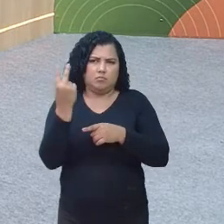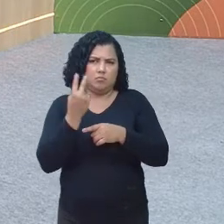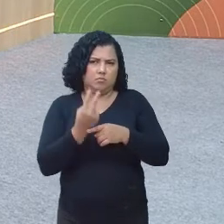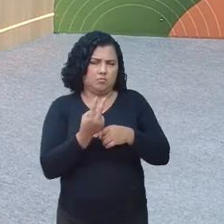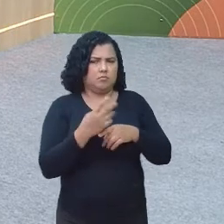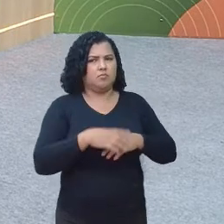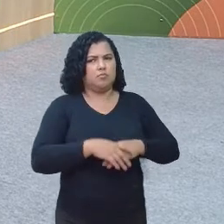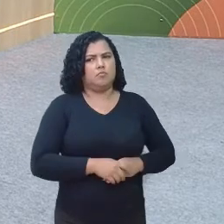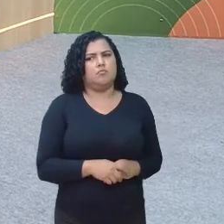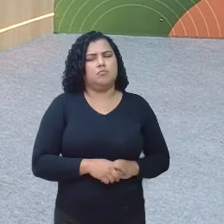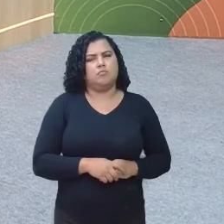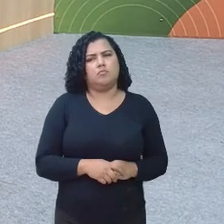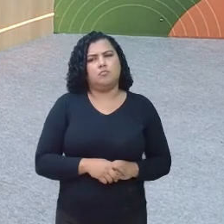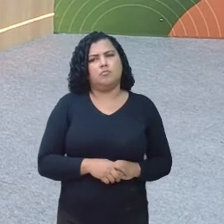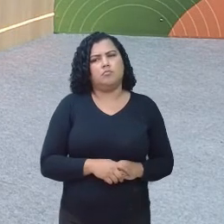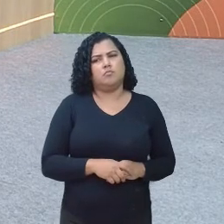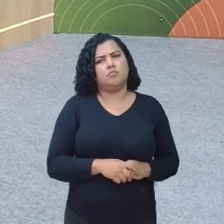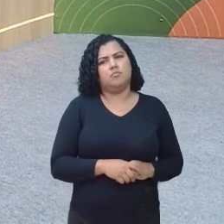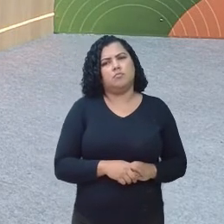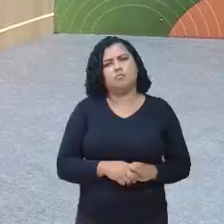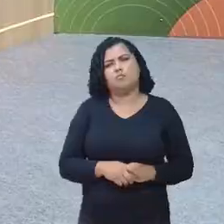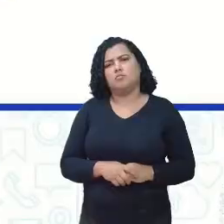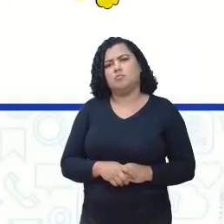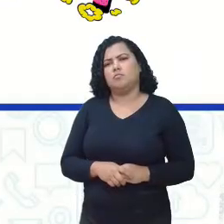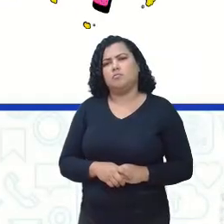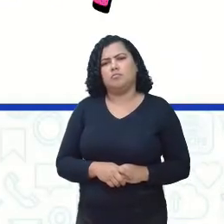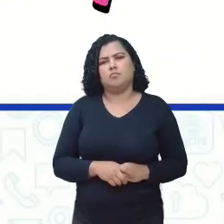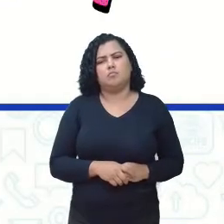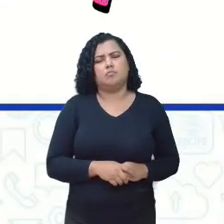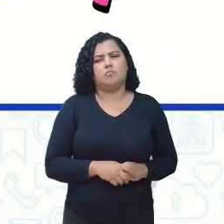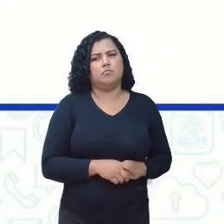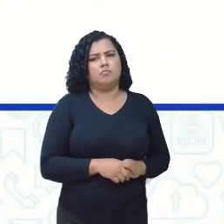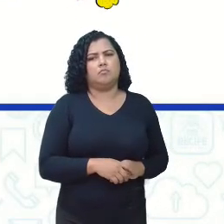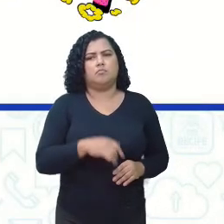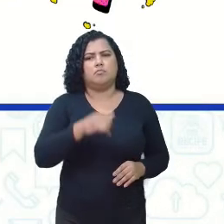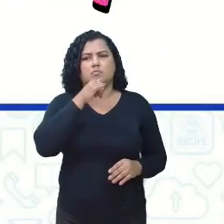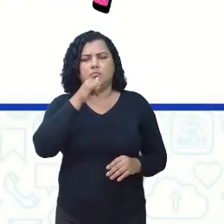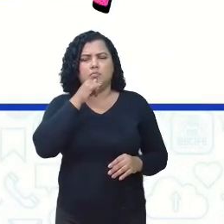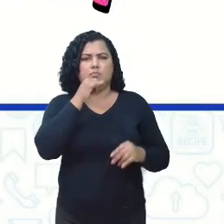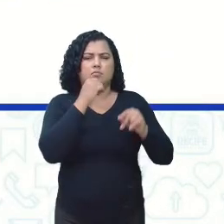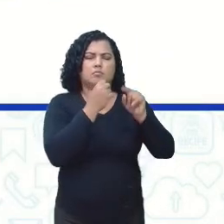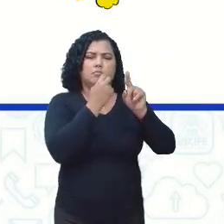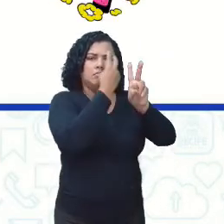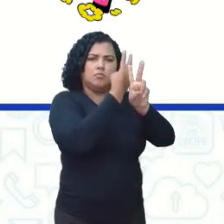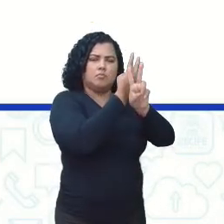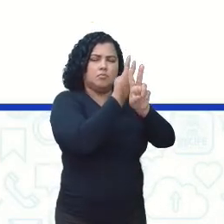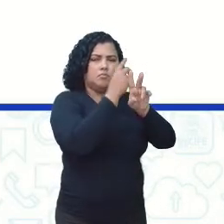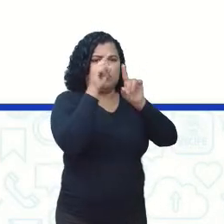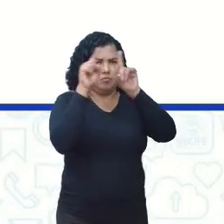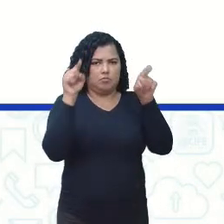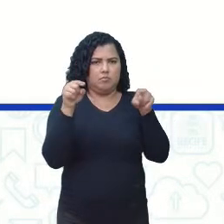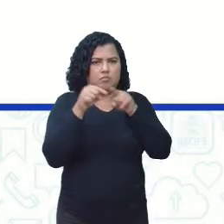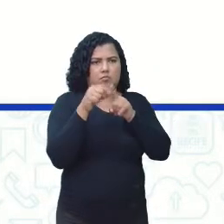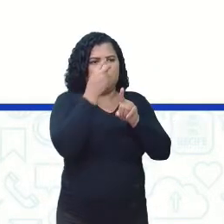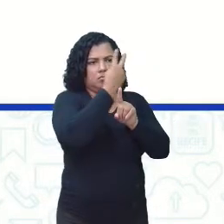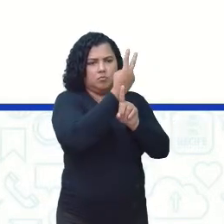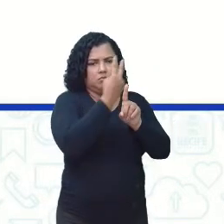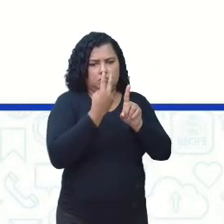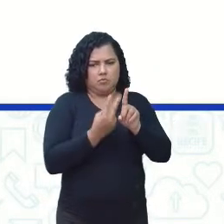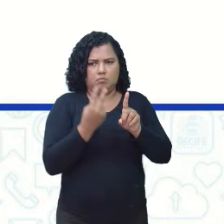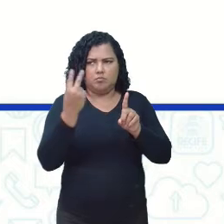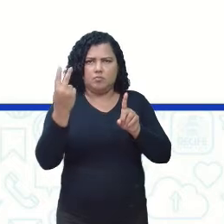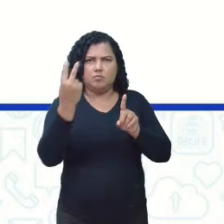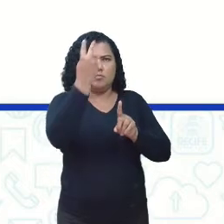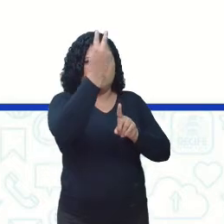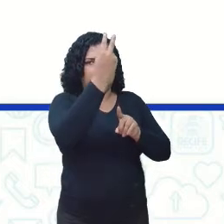gente explicar a radiciação, ou seja, eu tenho 2 lados em cada um deles, eu tenho um total de